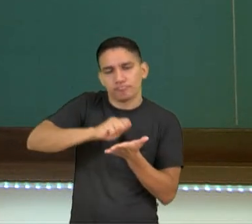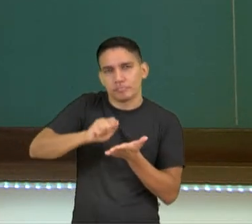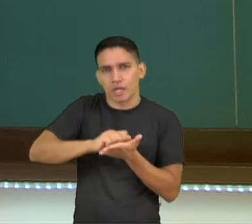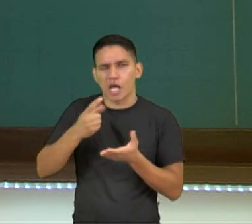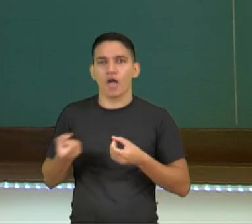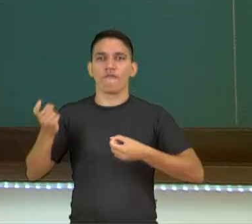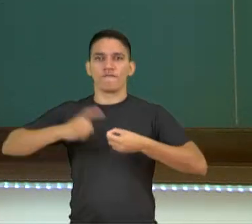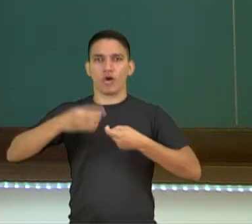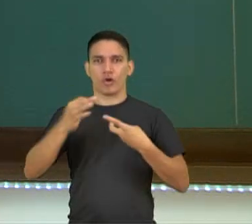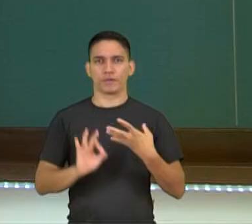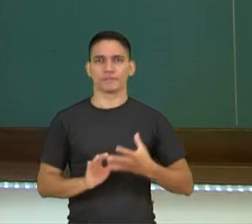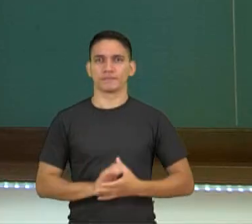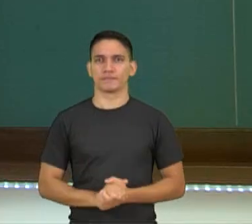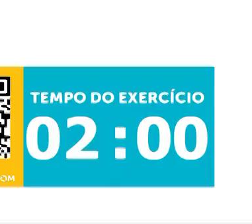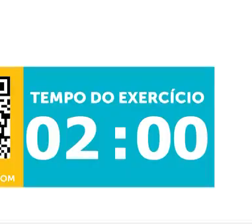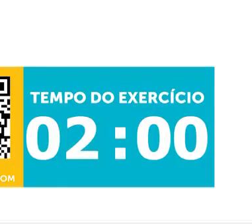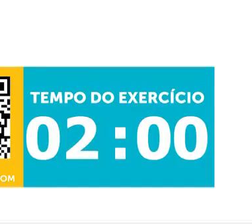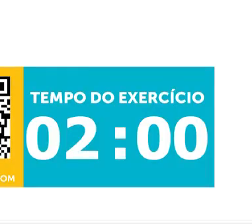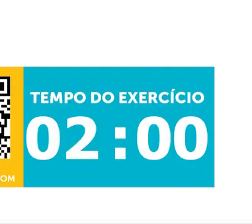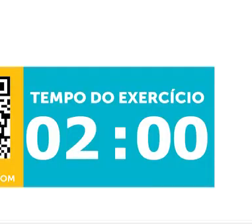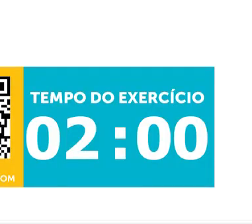eu já volto com a correção.